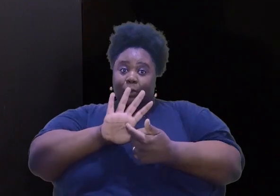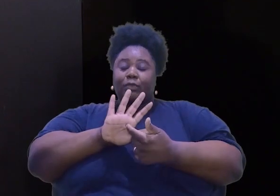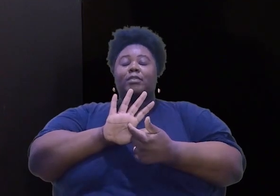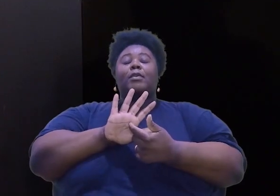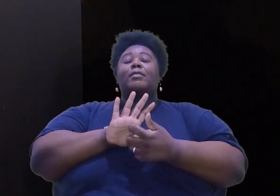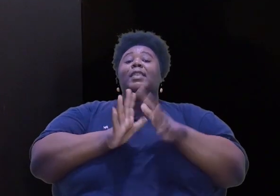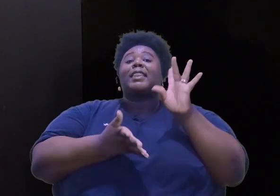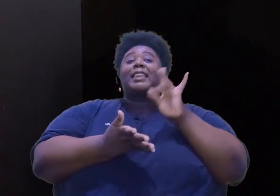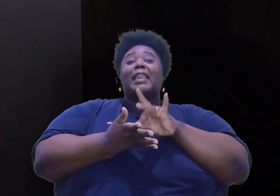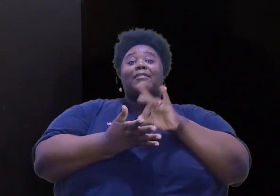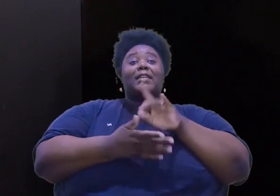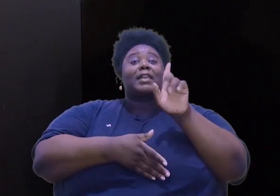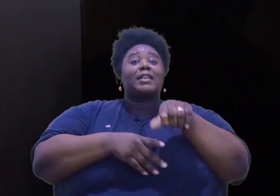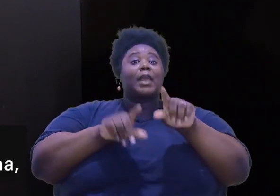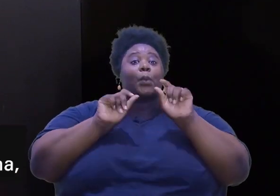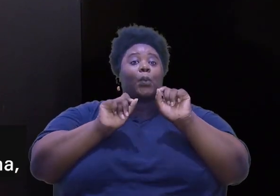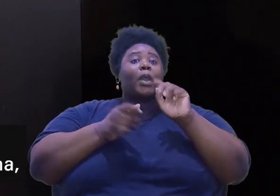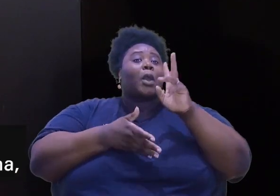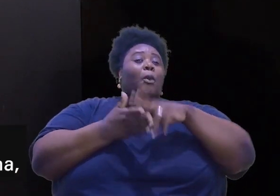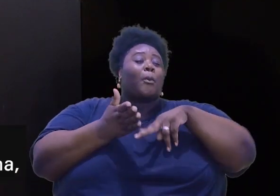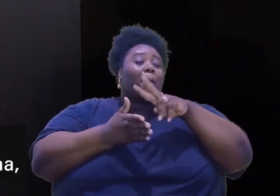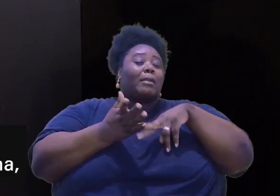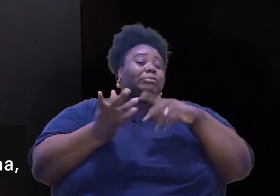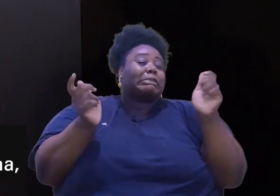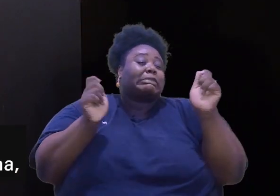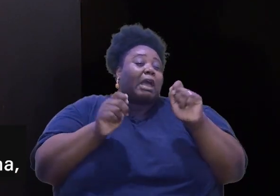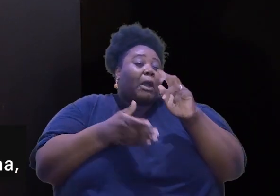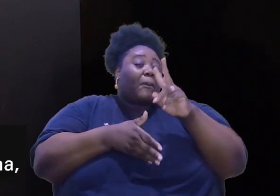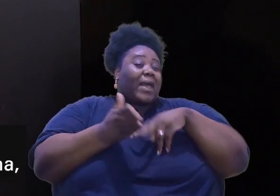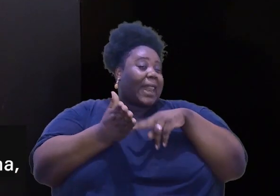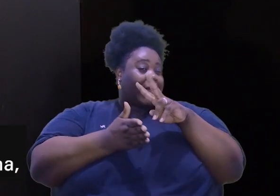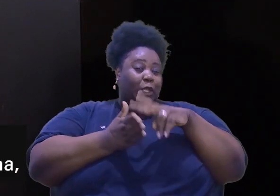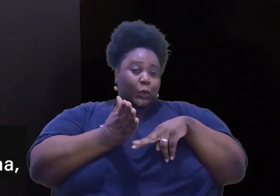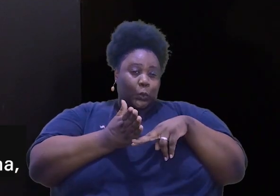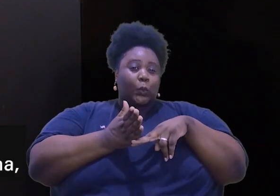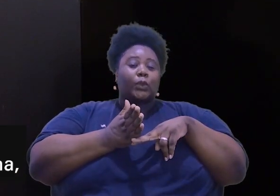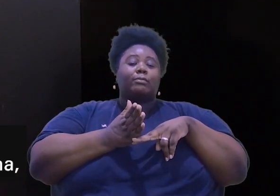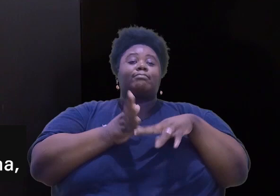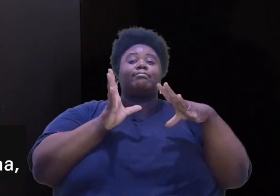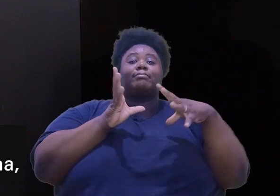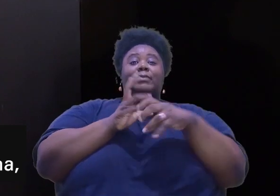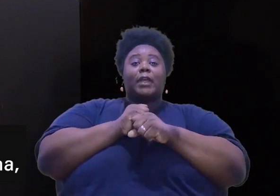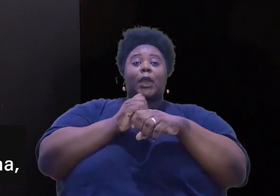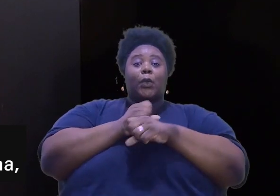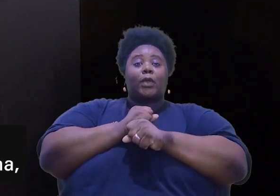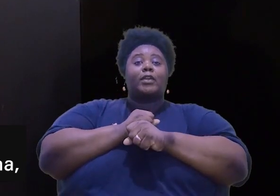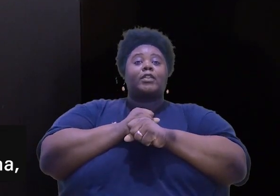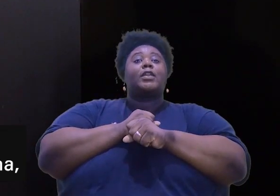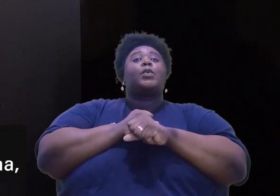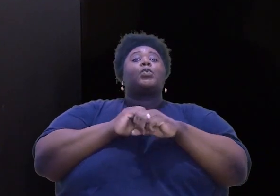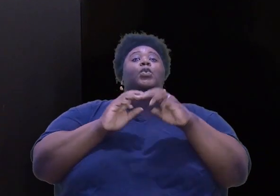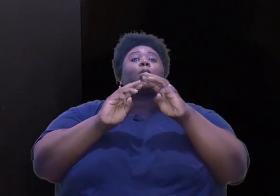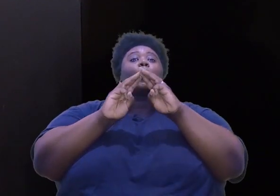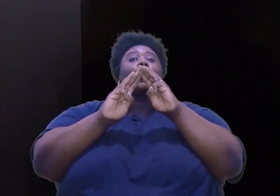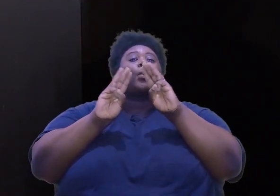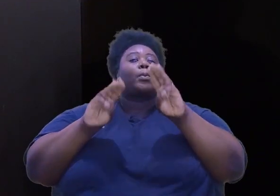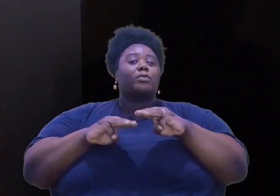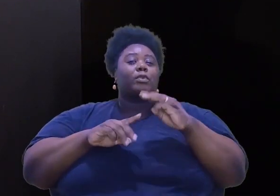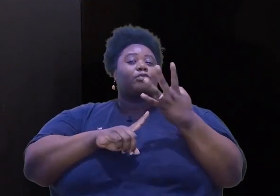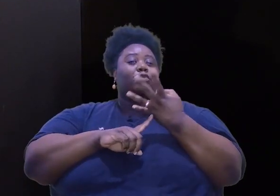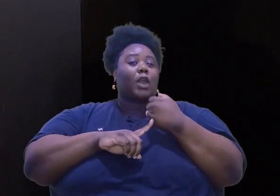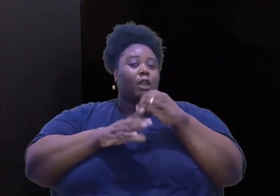na verdade é uma leitura, uma possível leitura da coleção do Museu de Arte da Pampulha, eu fiz